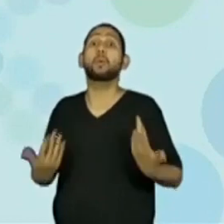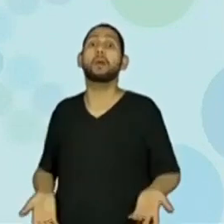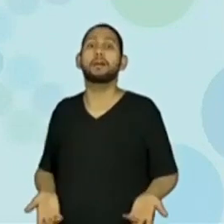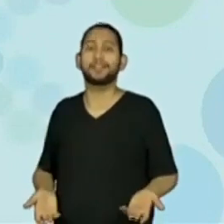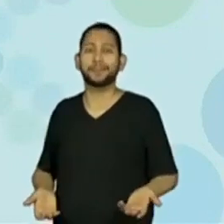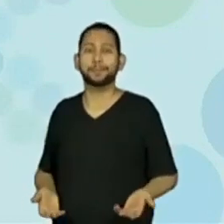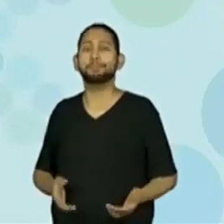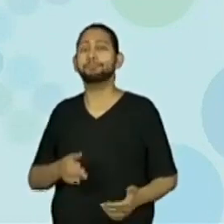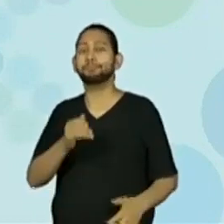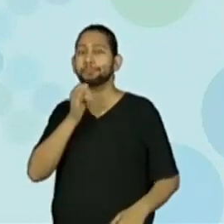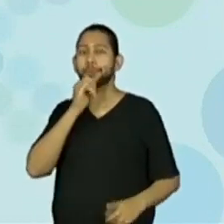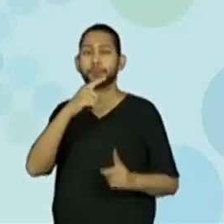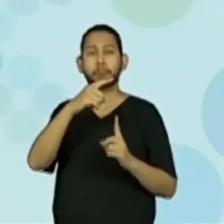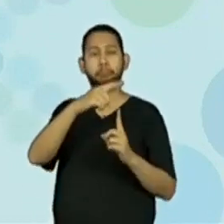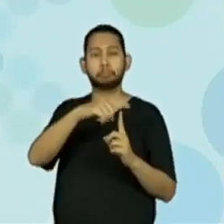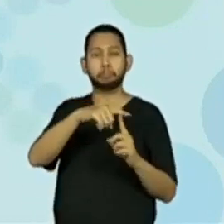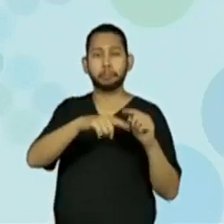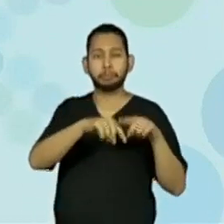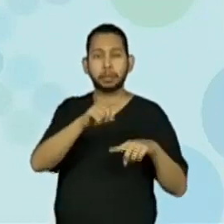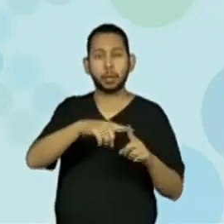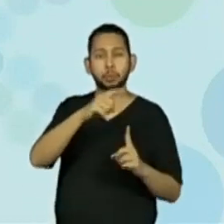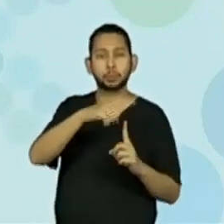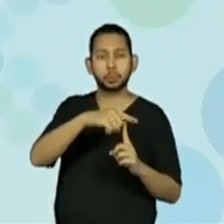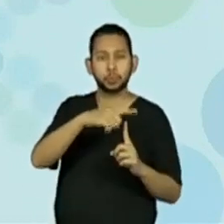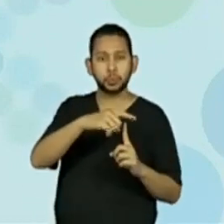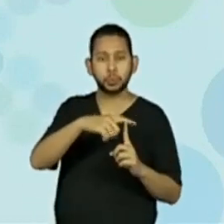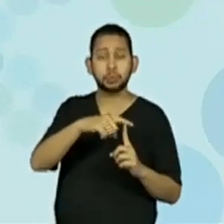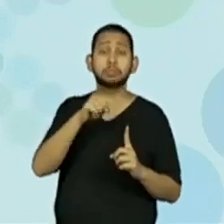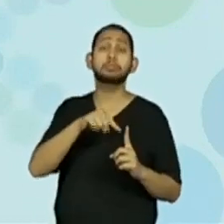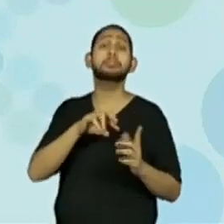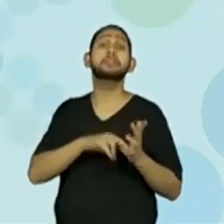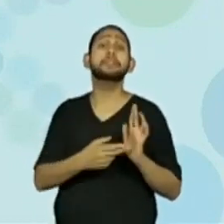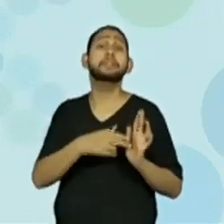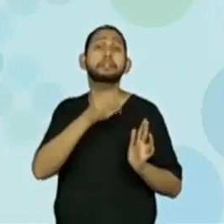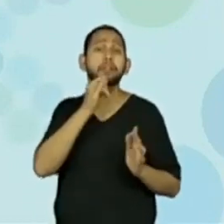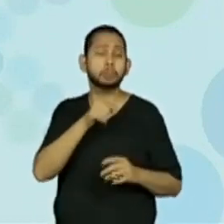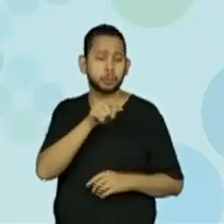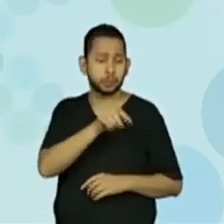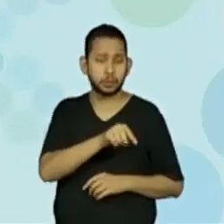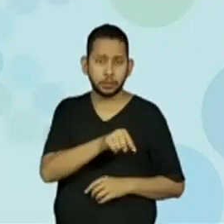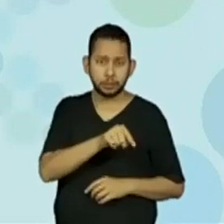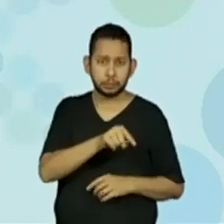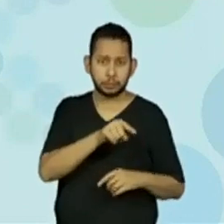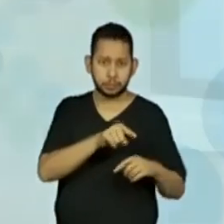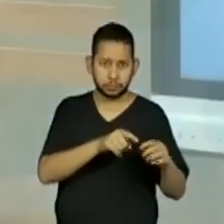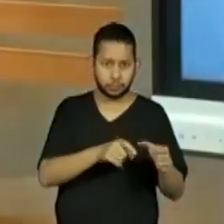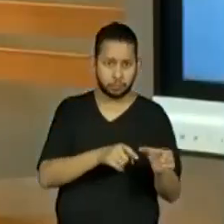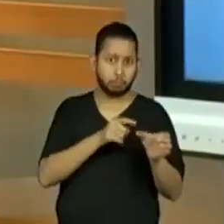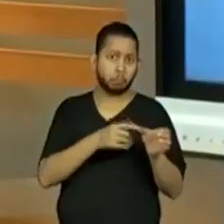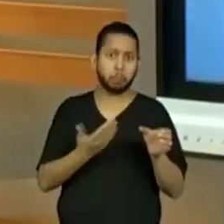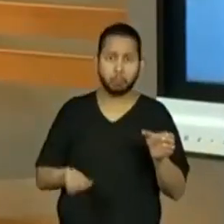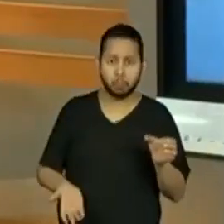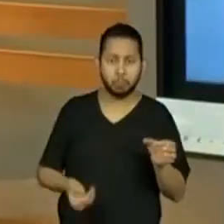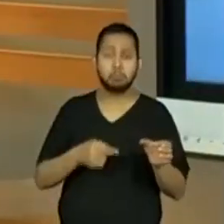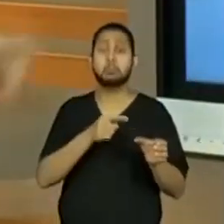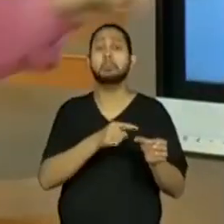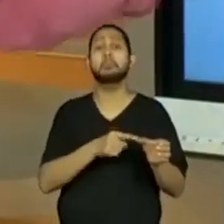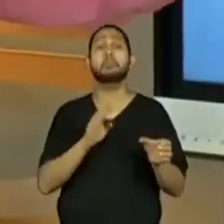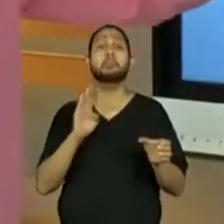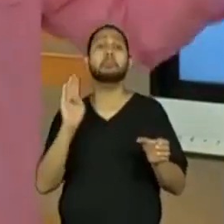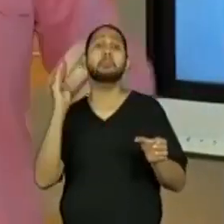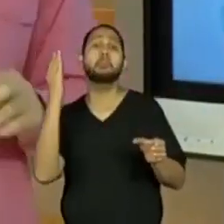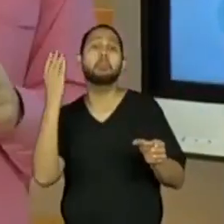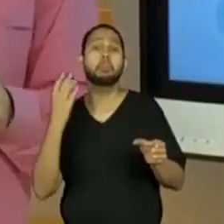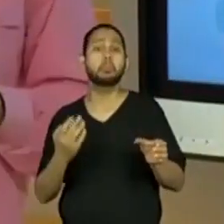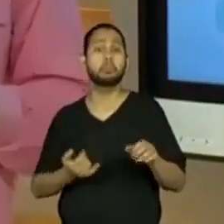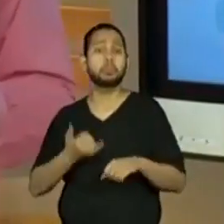Então, quando eu falo em tipo de material, estou me referindo se esse objeto, esse material, esse instrumento, se ele é